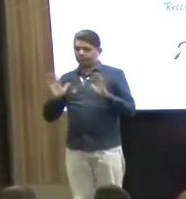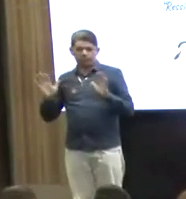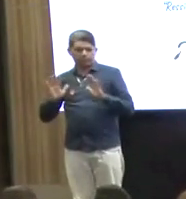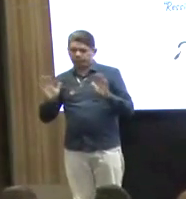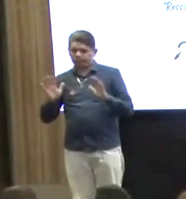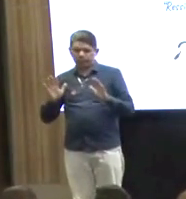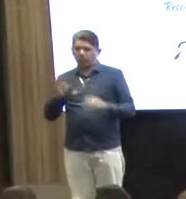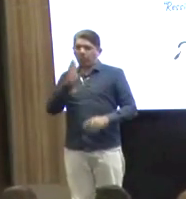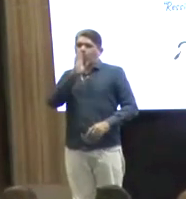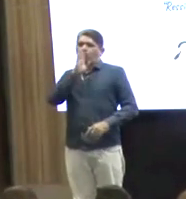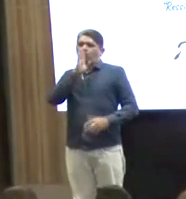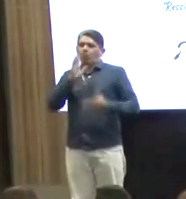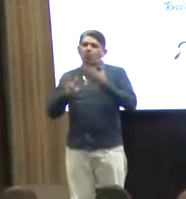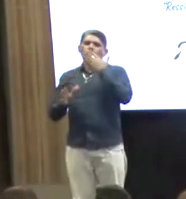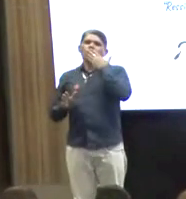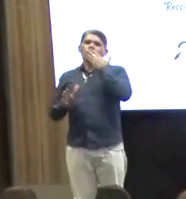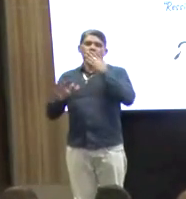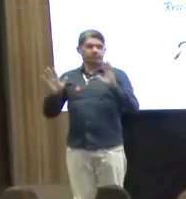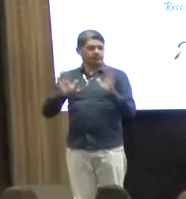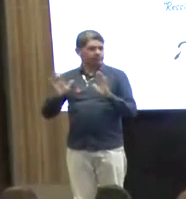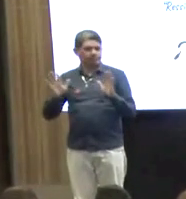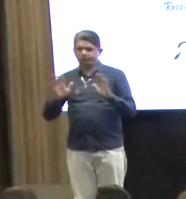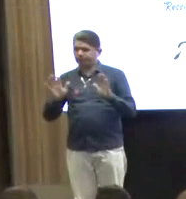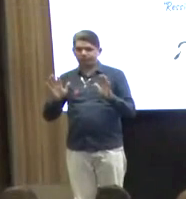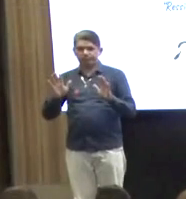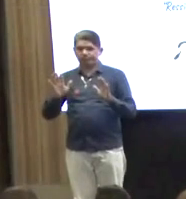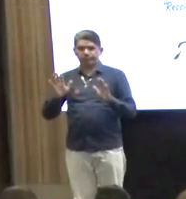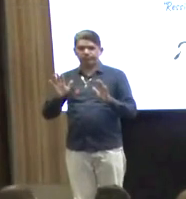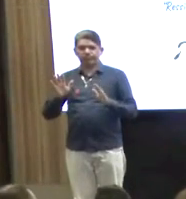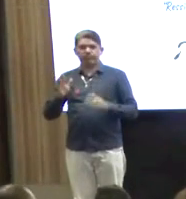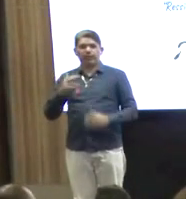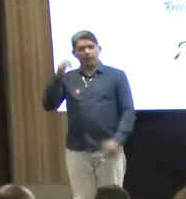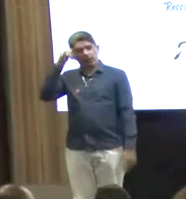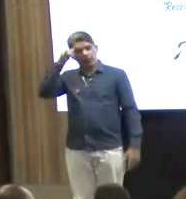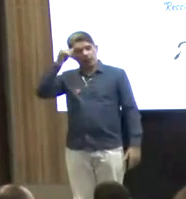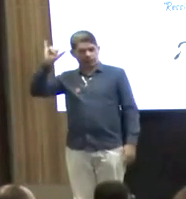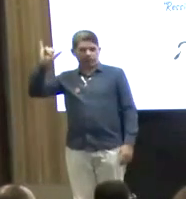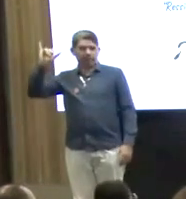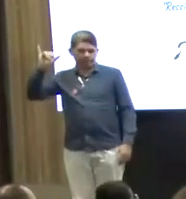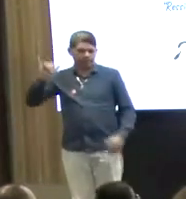silenciadas, omitidas nas suas diferenças. Acho que é um pouco por aí.